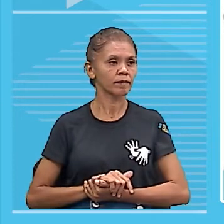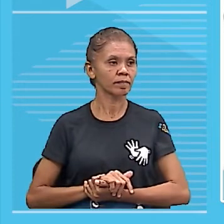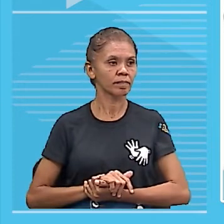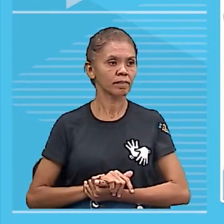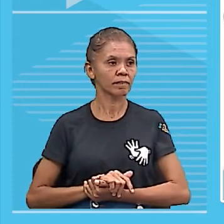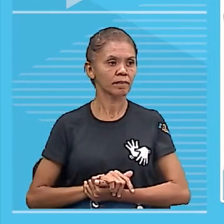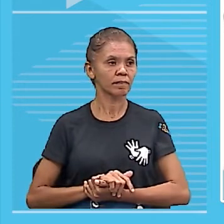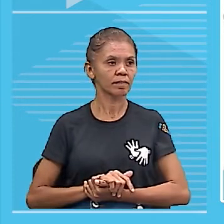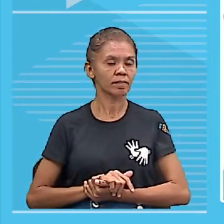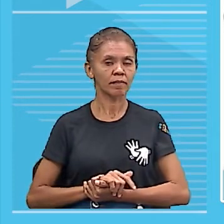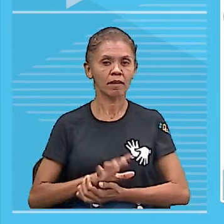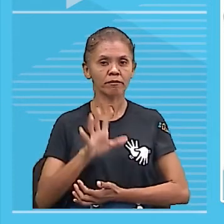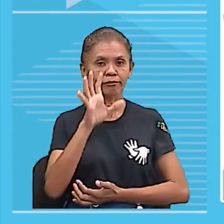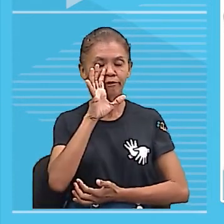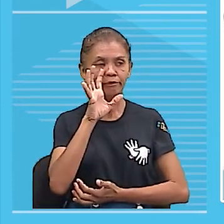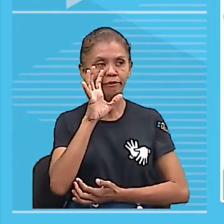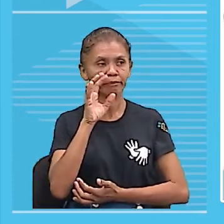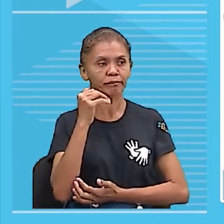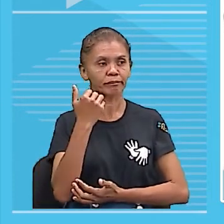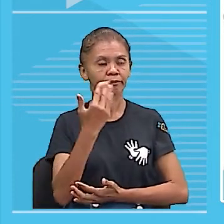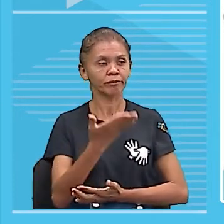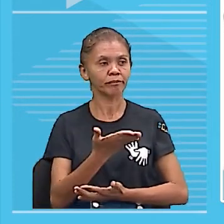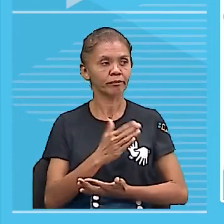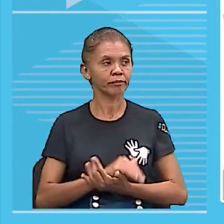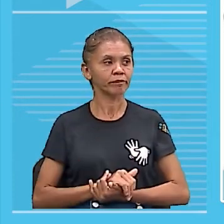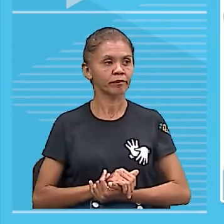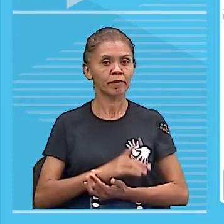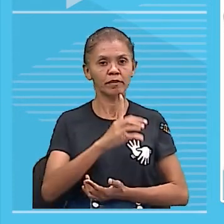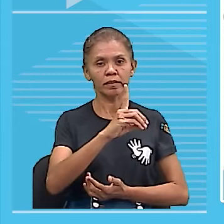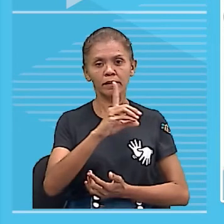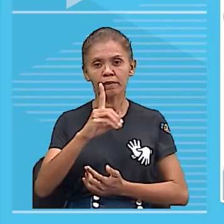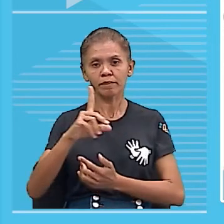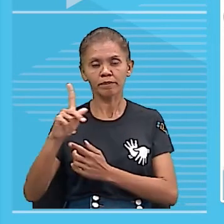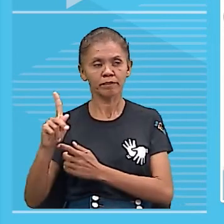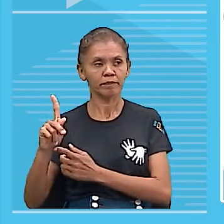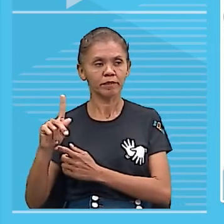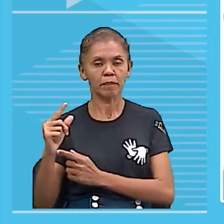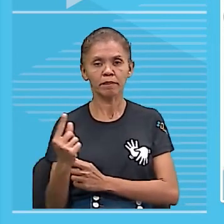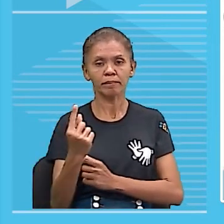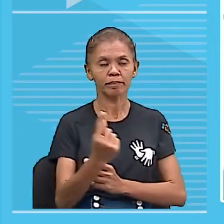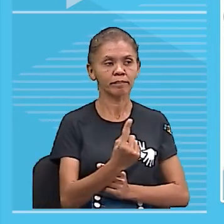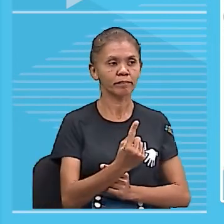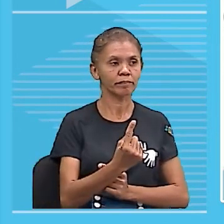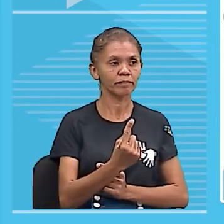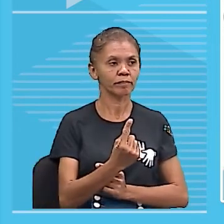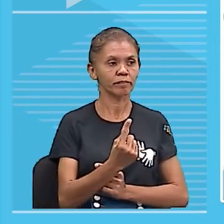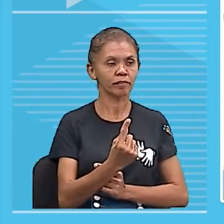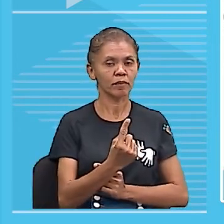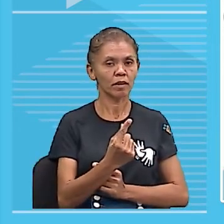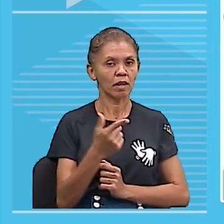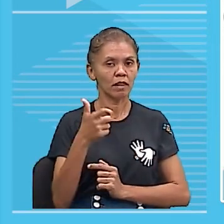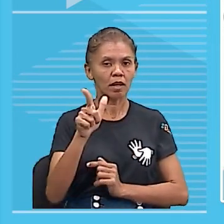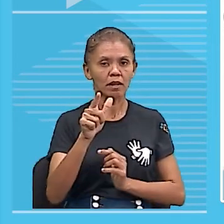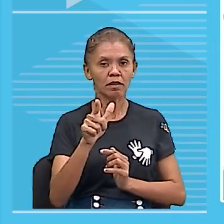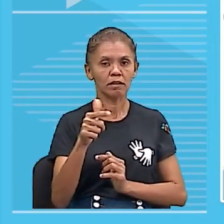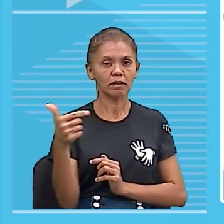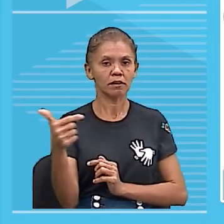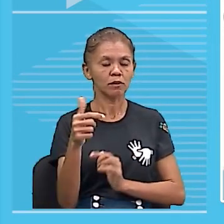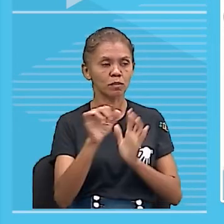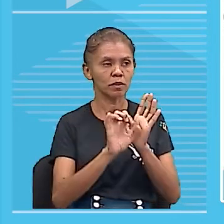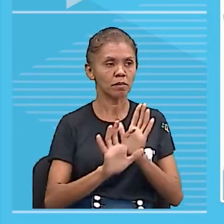e você tinha parcela diferente de ddp para cada um aqui não eles estão